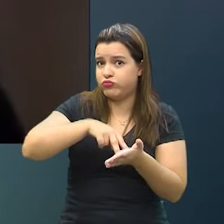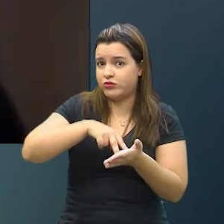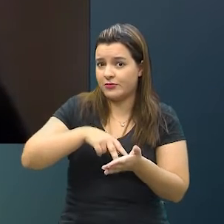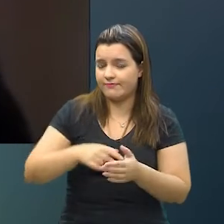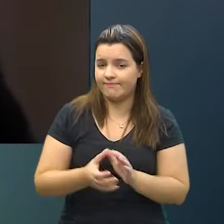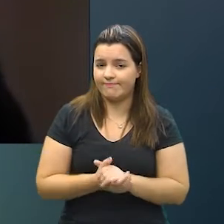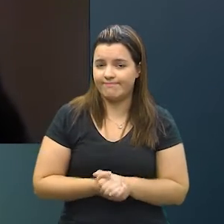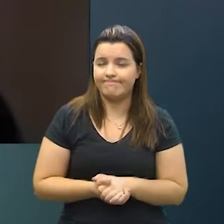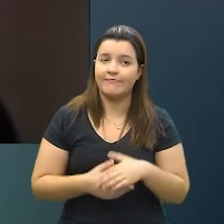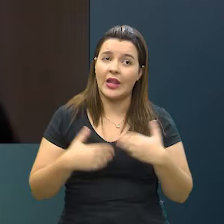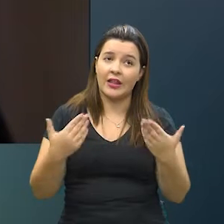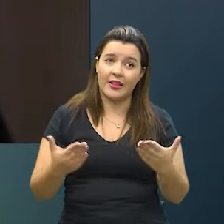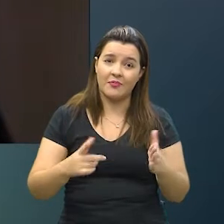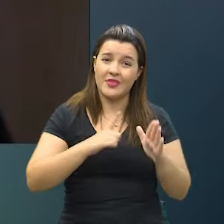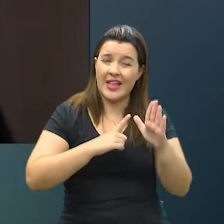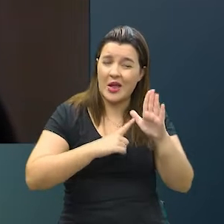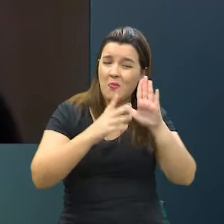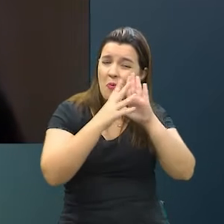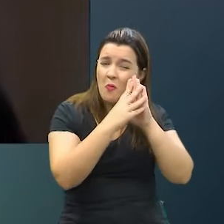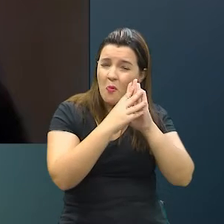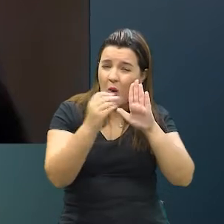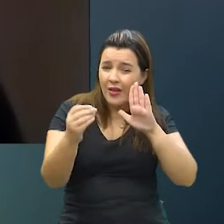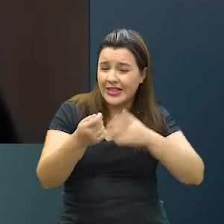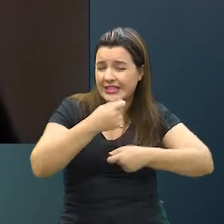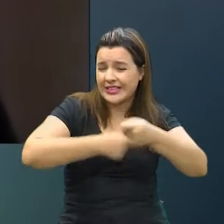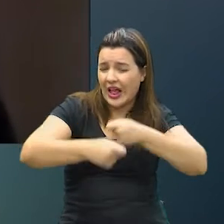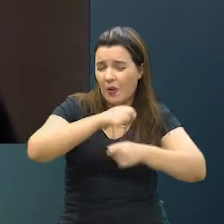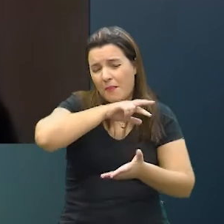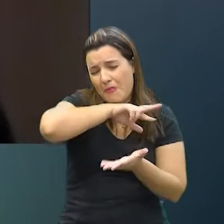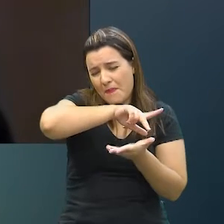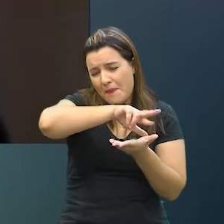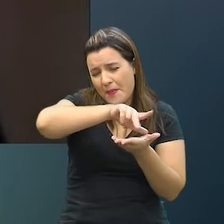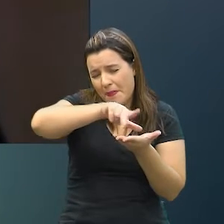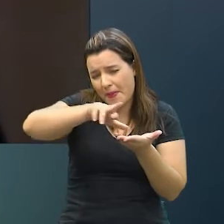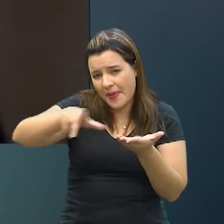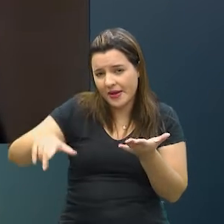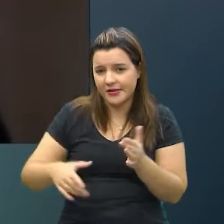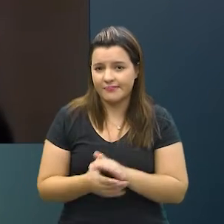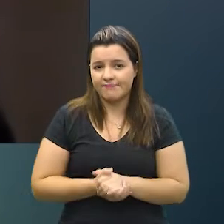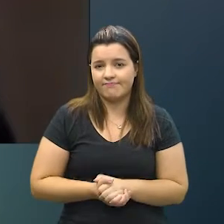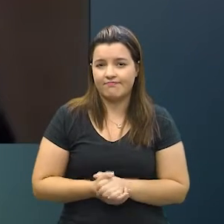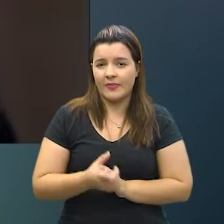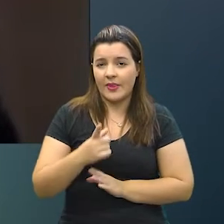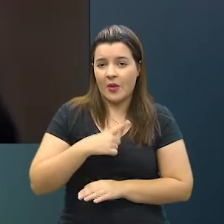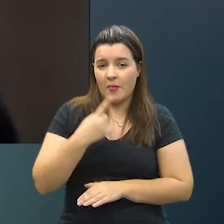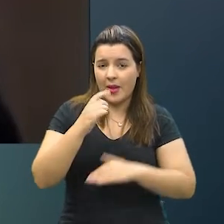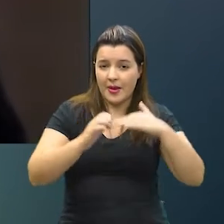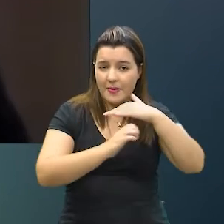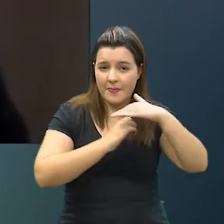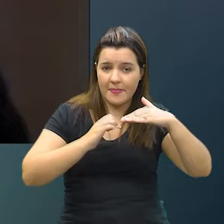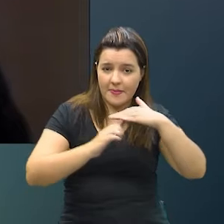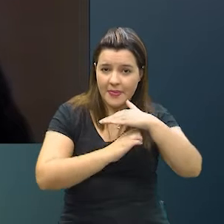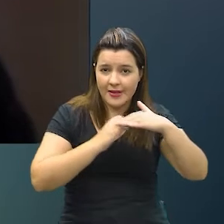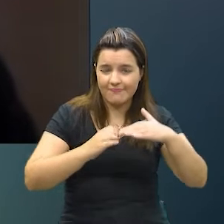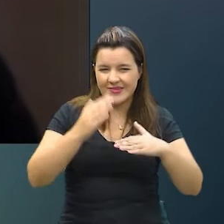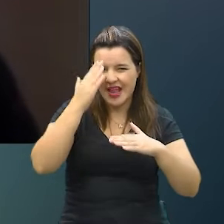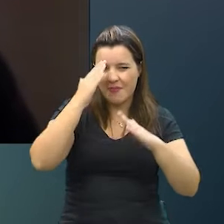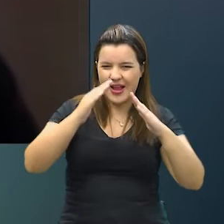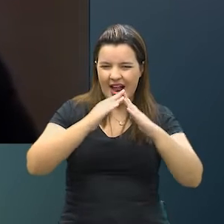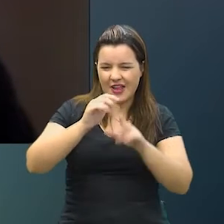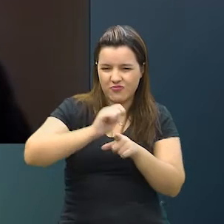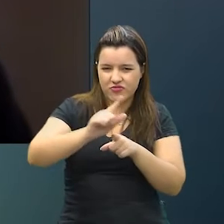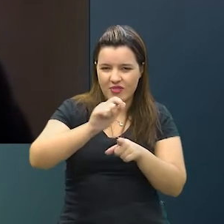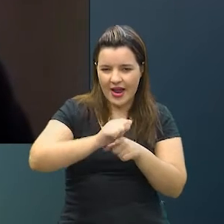Então, existem startups com diversos modelos de negócios, né? Então, vejam uma startup super conhecida